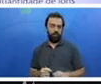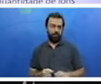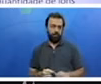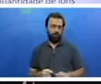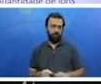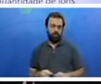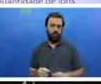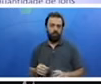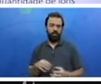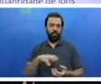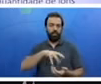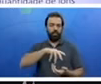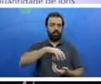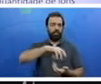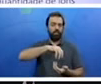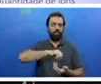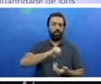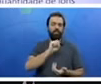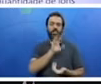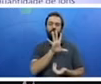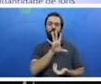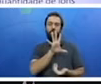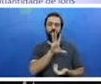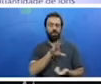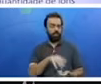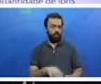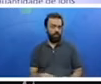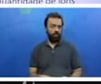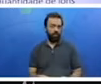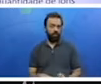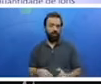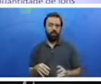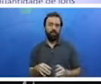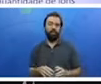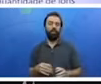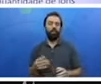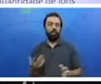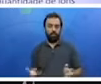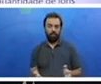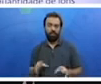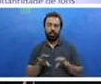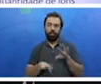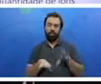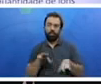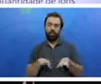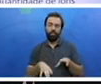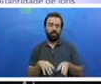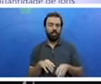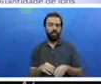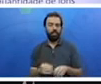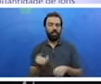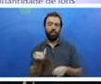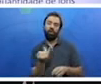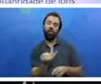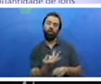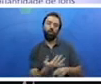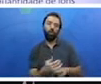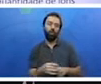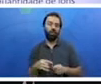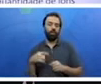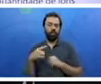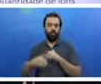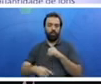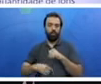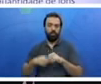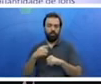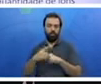que a lâmpada acenda. Então, o brilho da lâmpada depende da quantidade de íons em solução. Quanto maior a quantidade